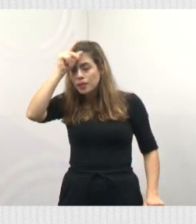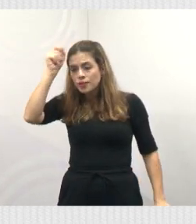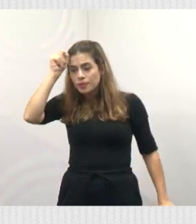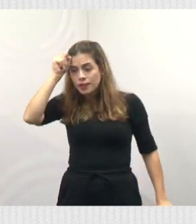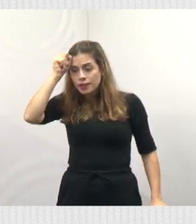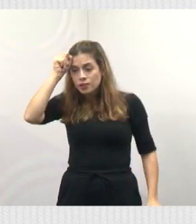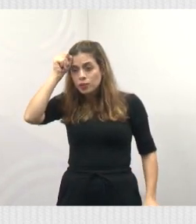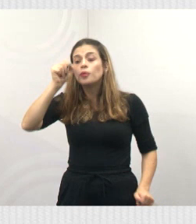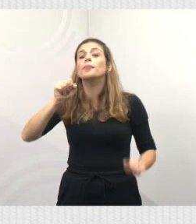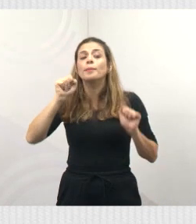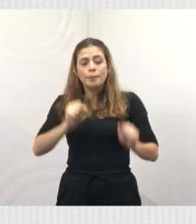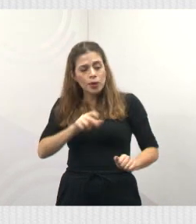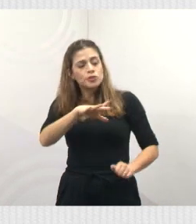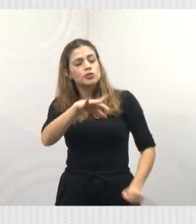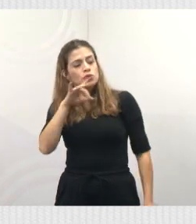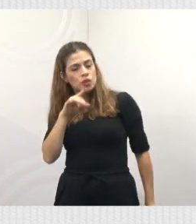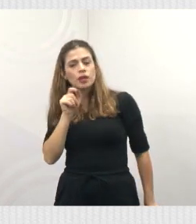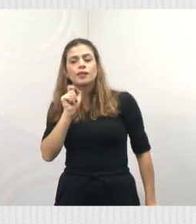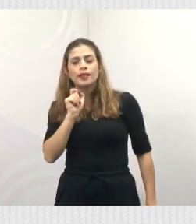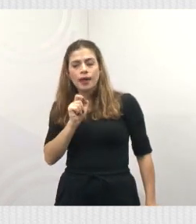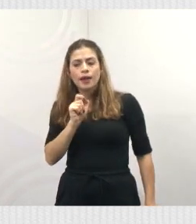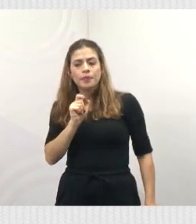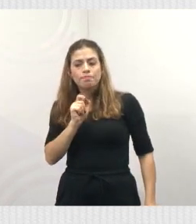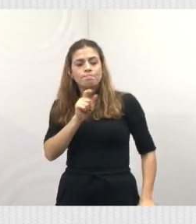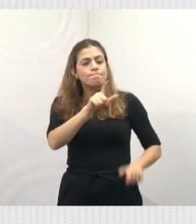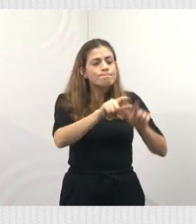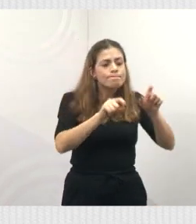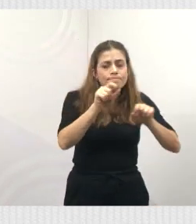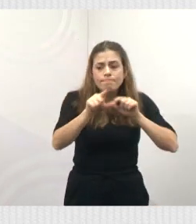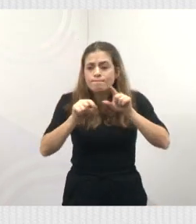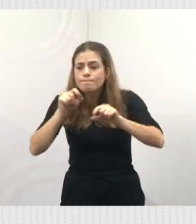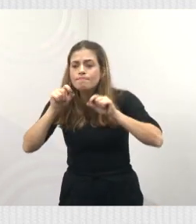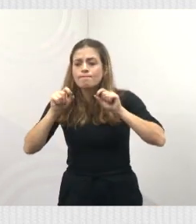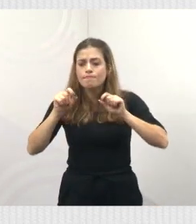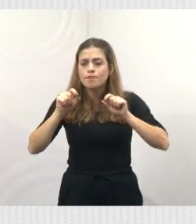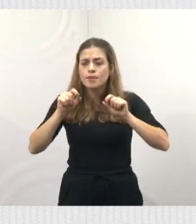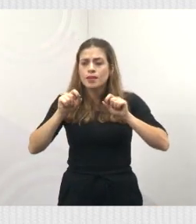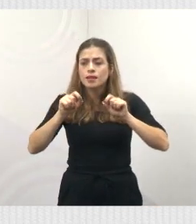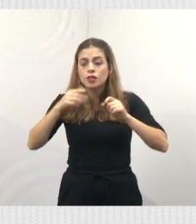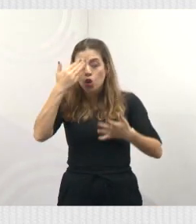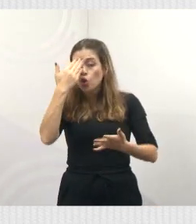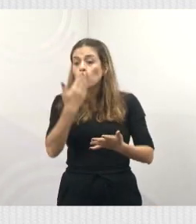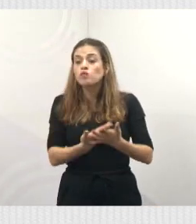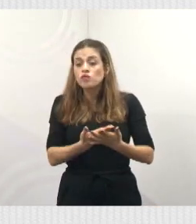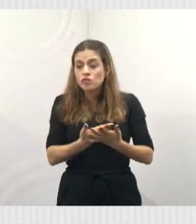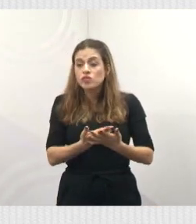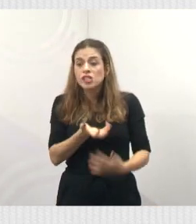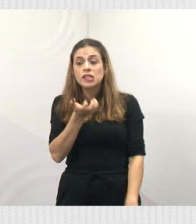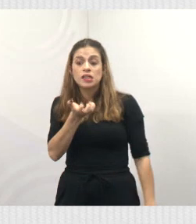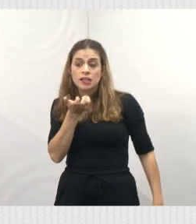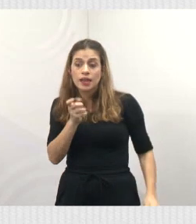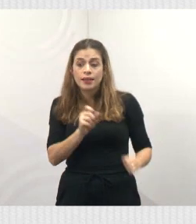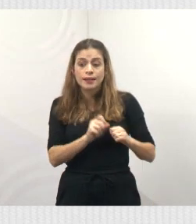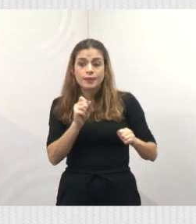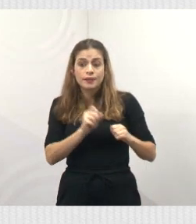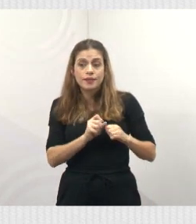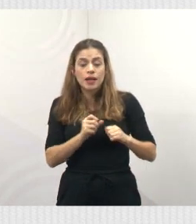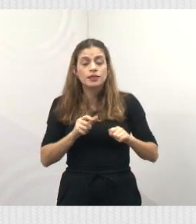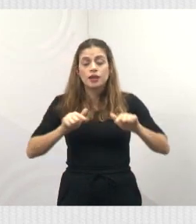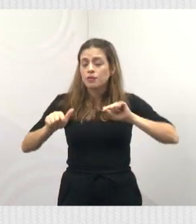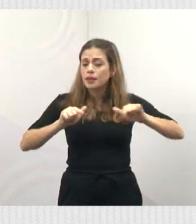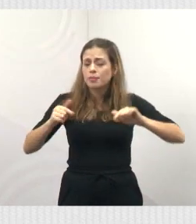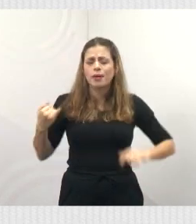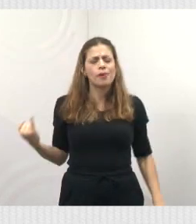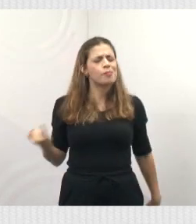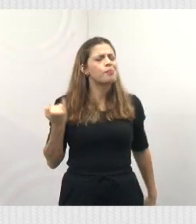escolher aqueles servidores, entre os 5.000 servidores do município, que eles confiam e que eles querem que faça esse importante